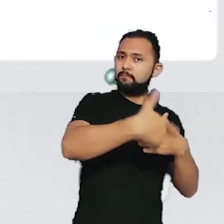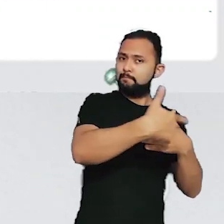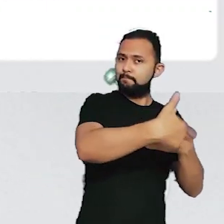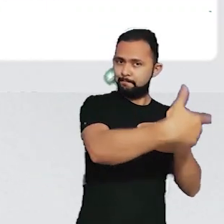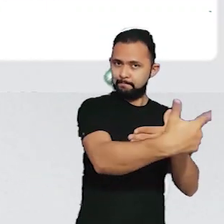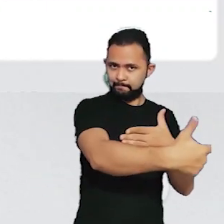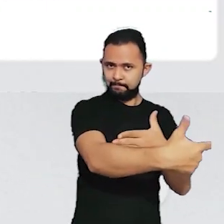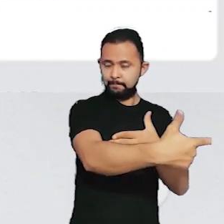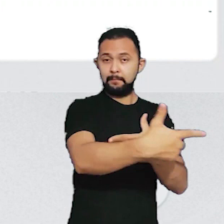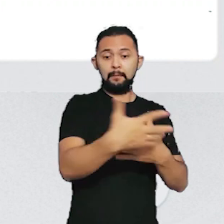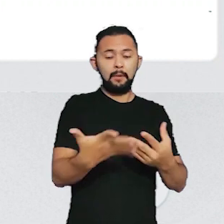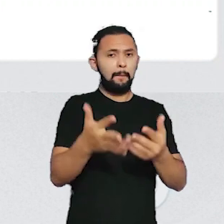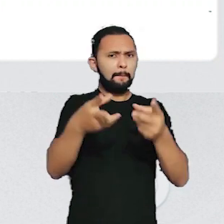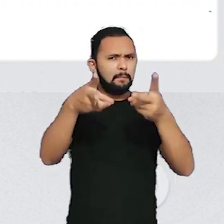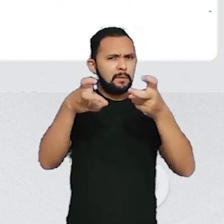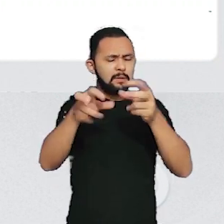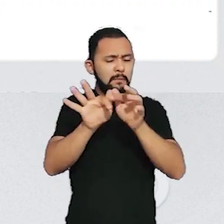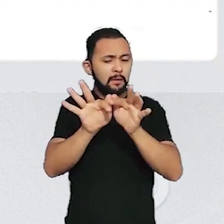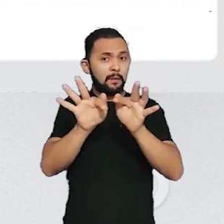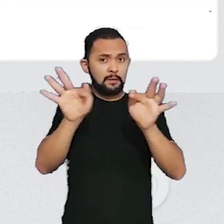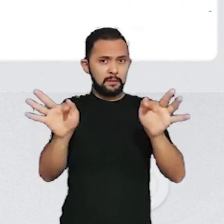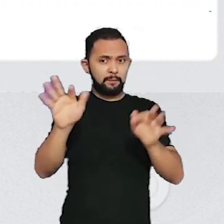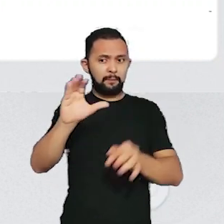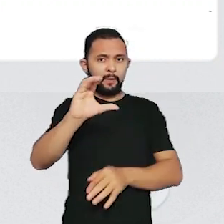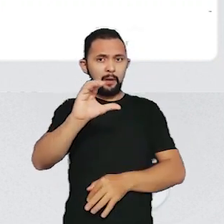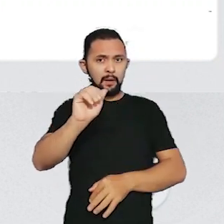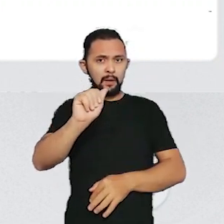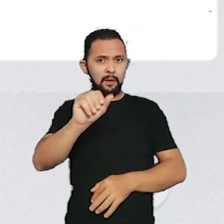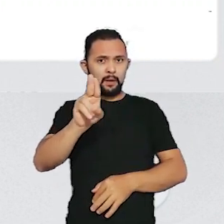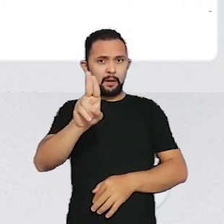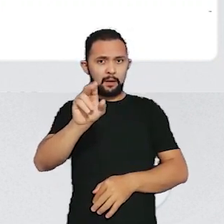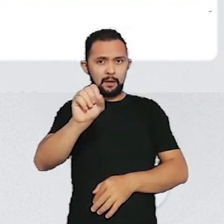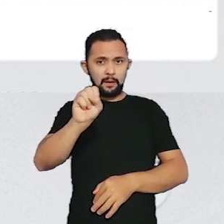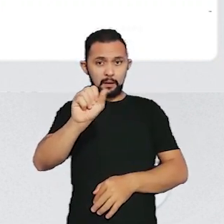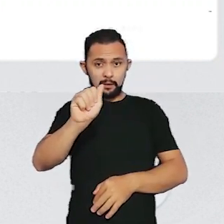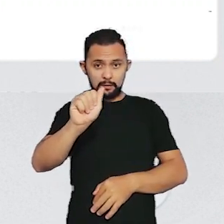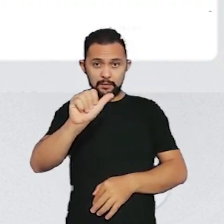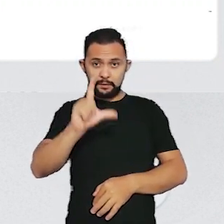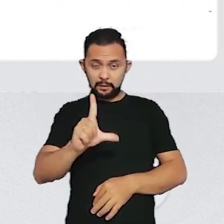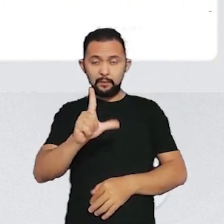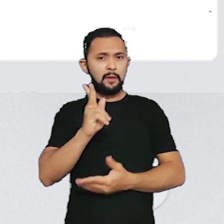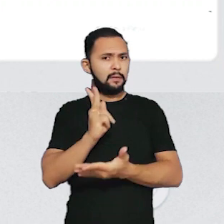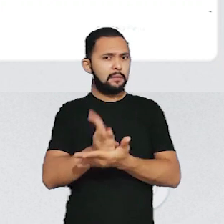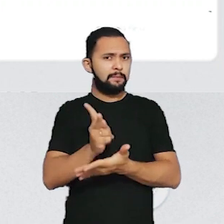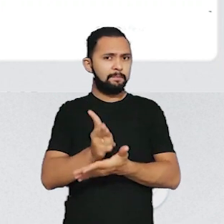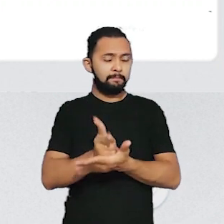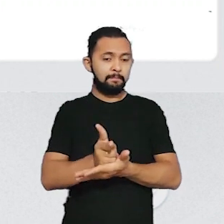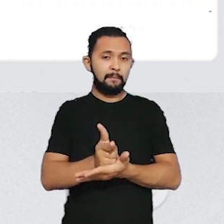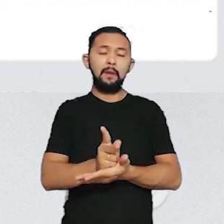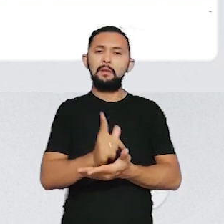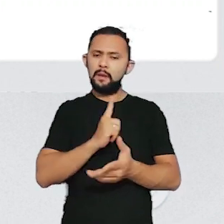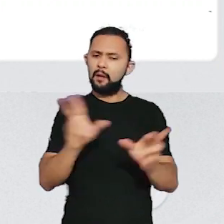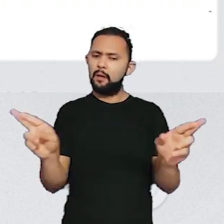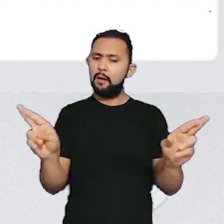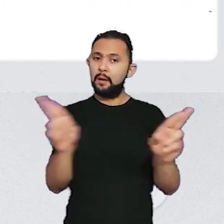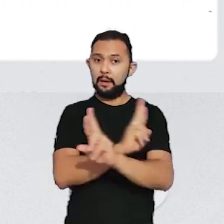Então, as orações causais, observem bastante atenção, se vai sempre existir essa